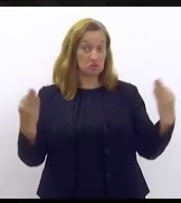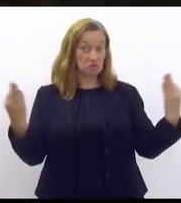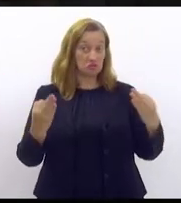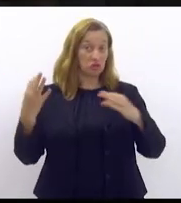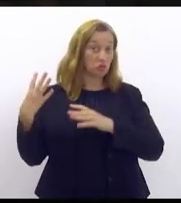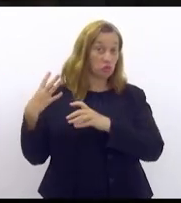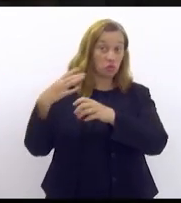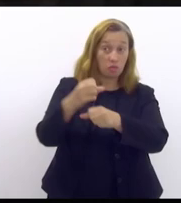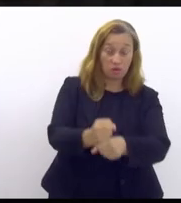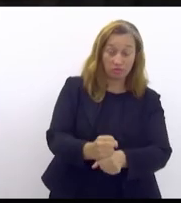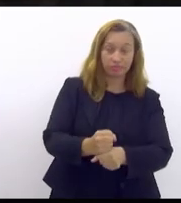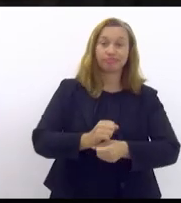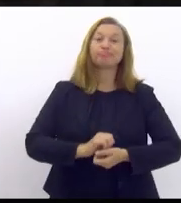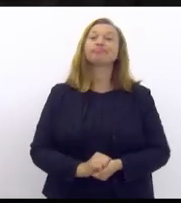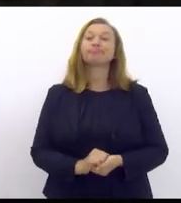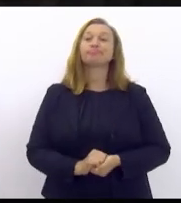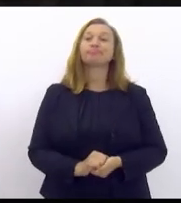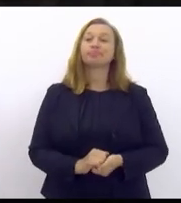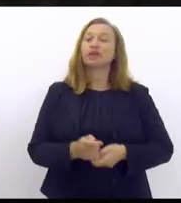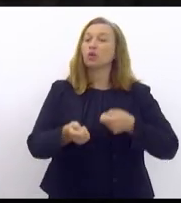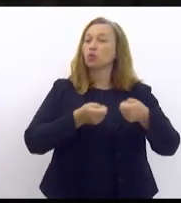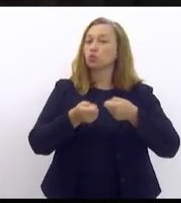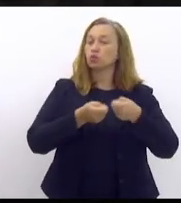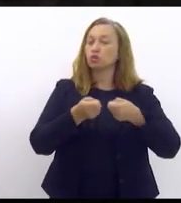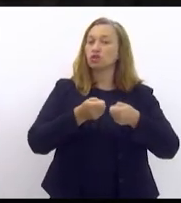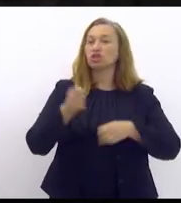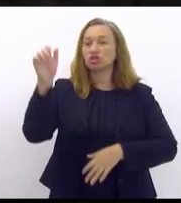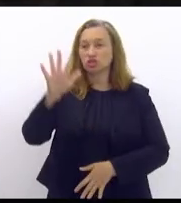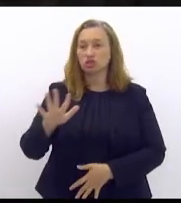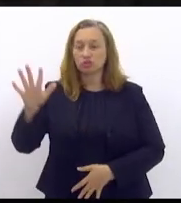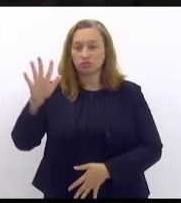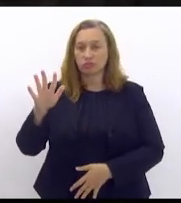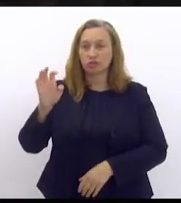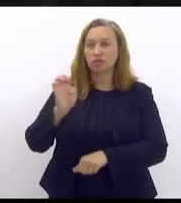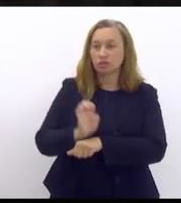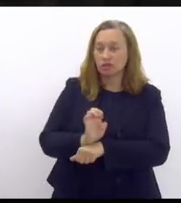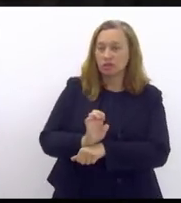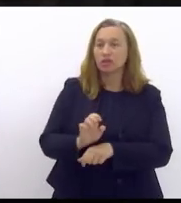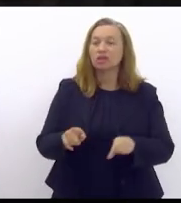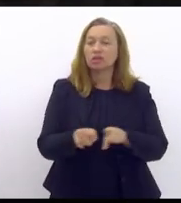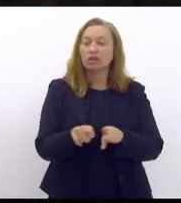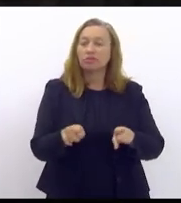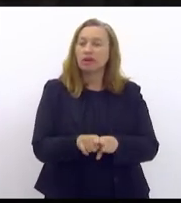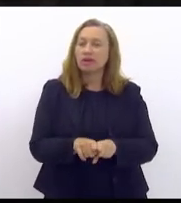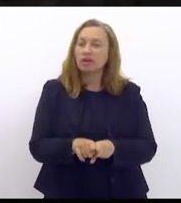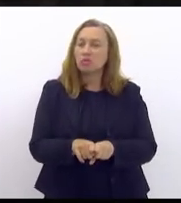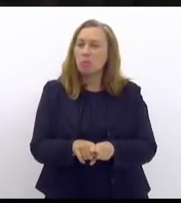somando a Controladoria Geral do Estado e a